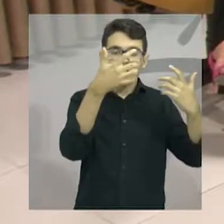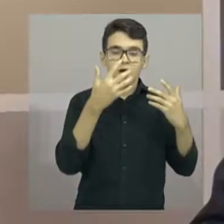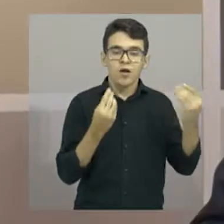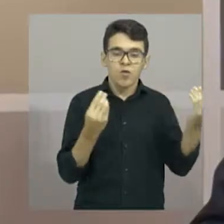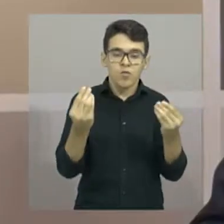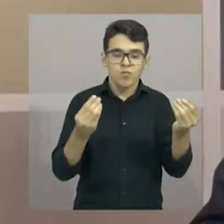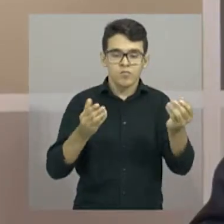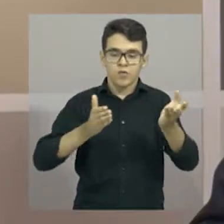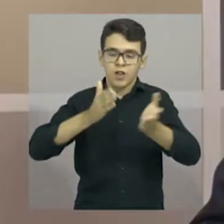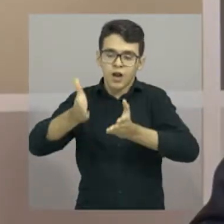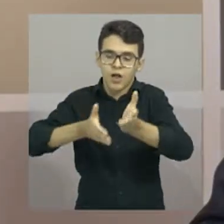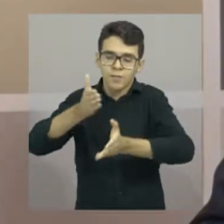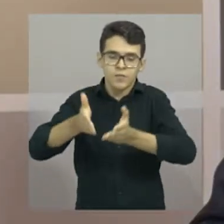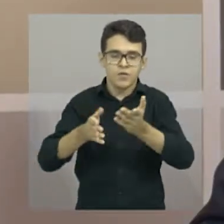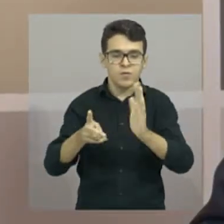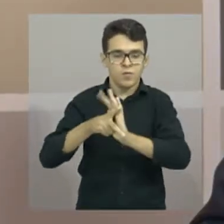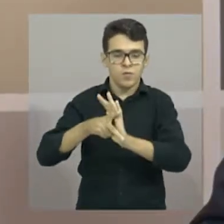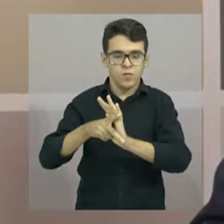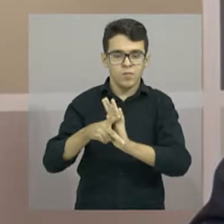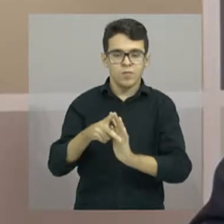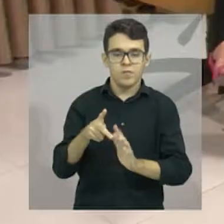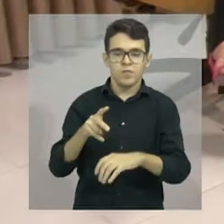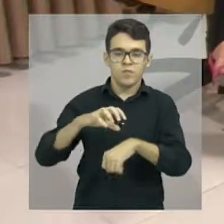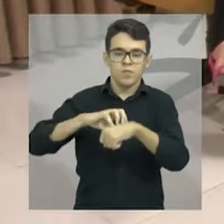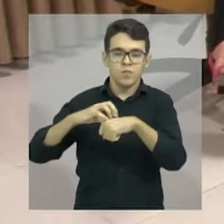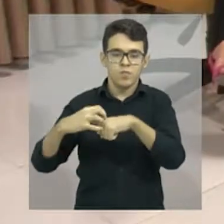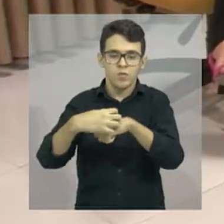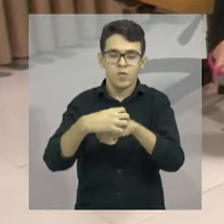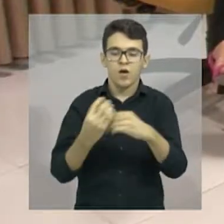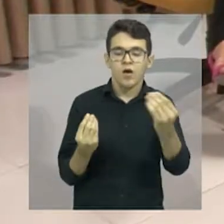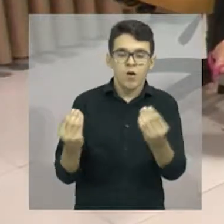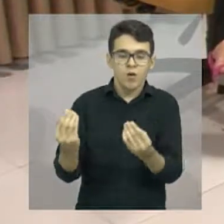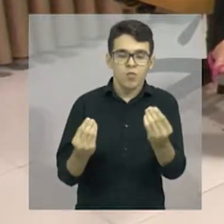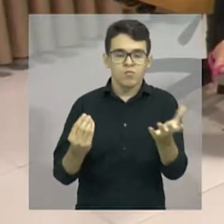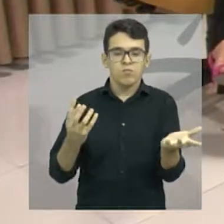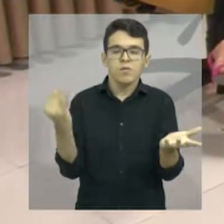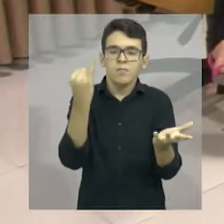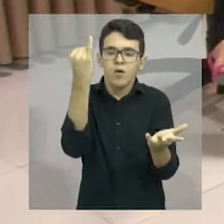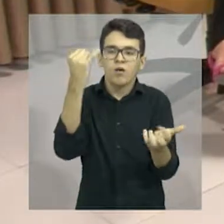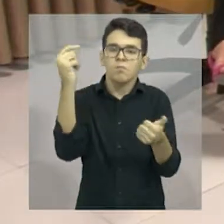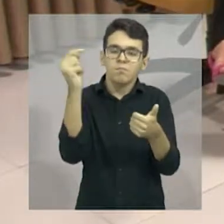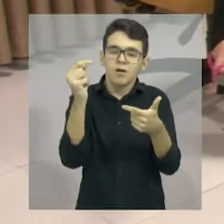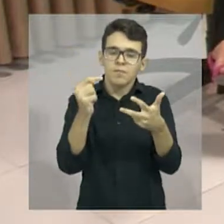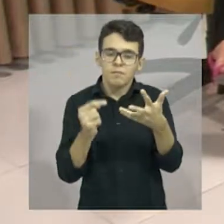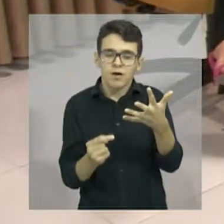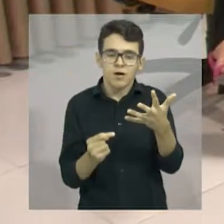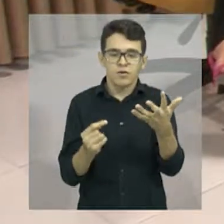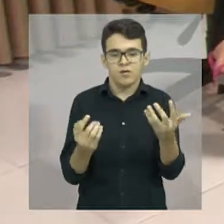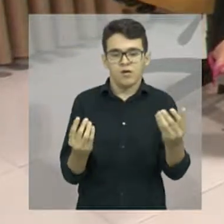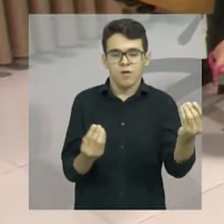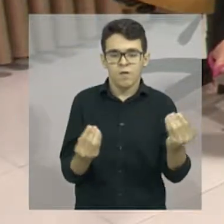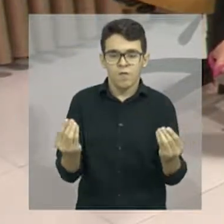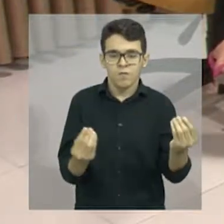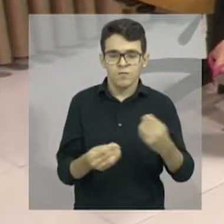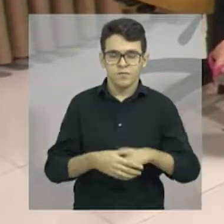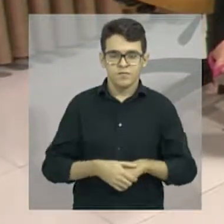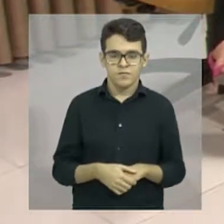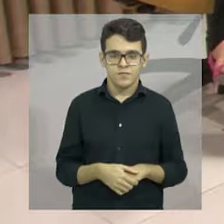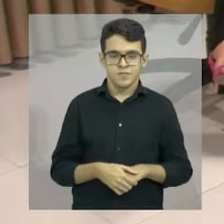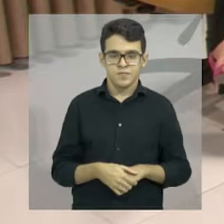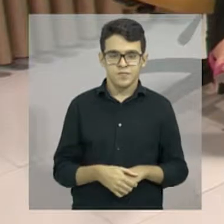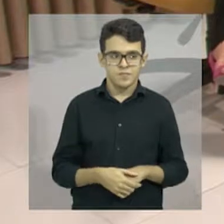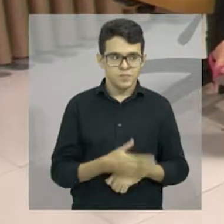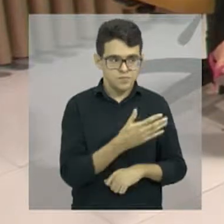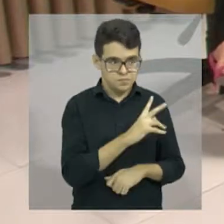gente explique direitinho por que é importante essa parte dentro do tratamento das pessoas que tiveram a doença. Vereador, por